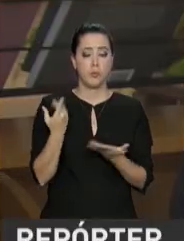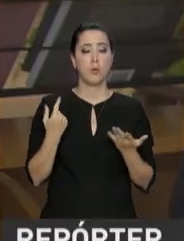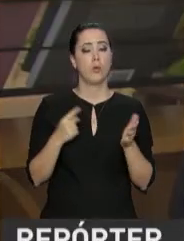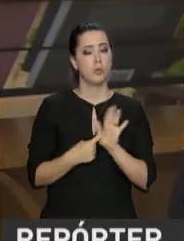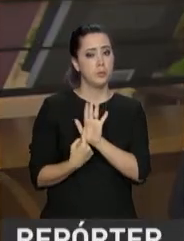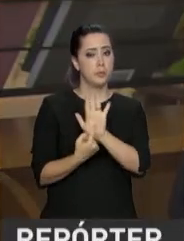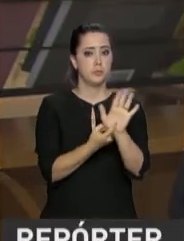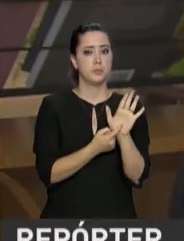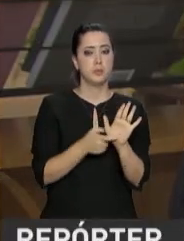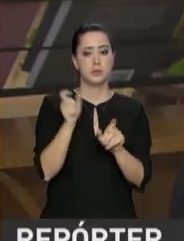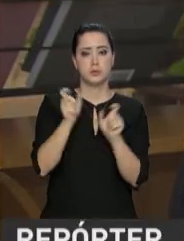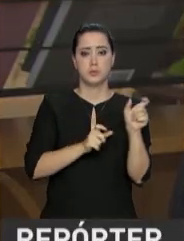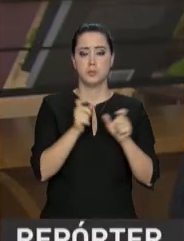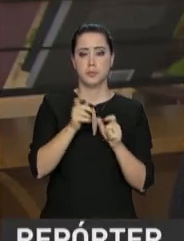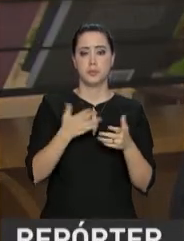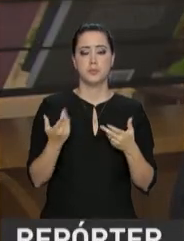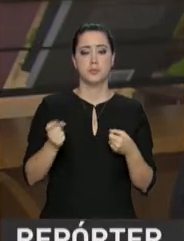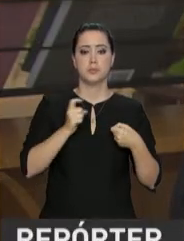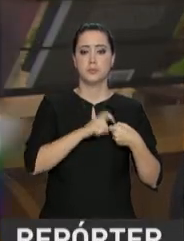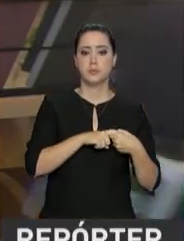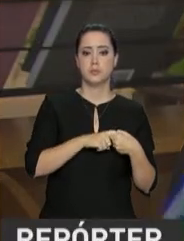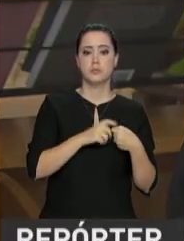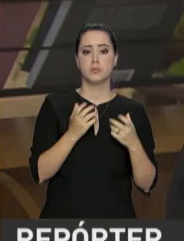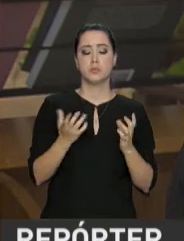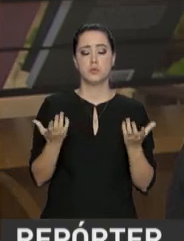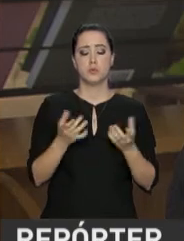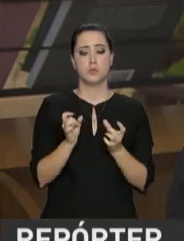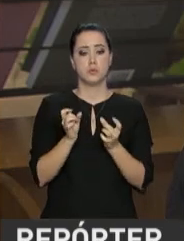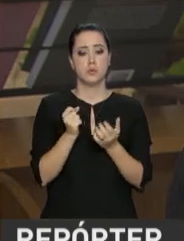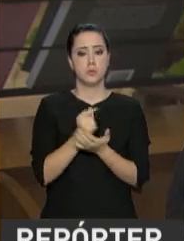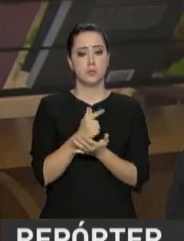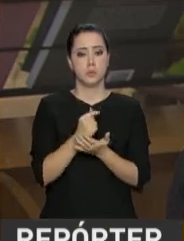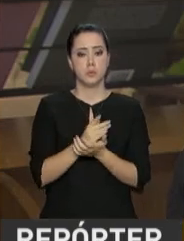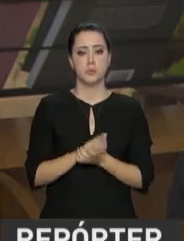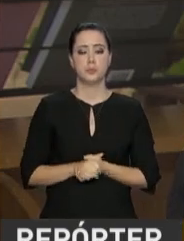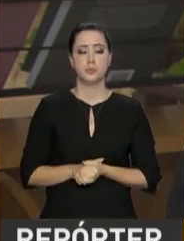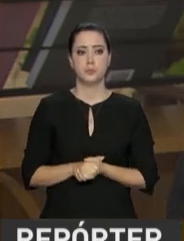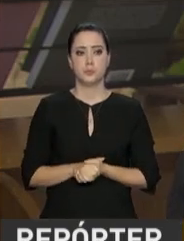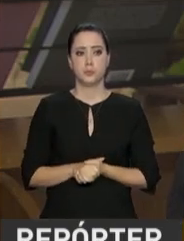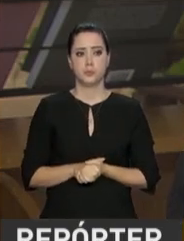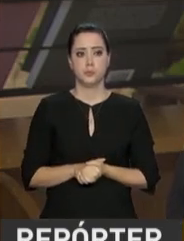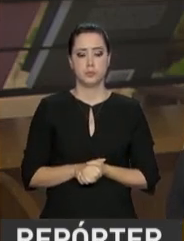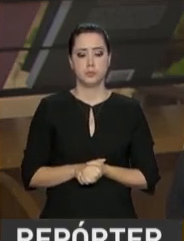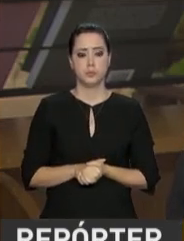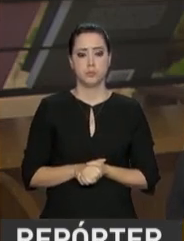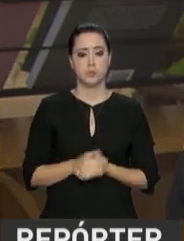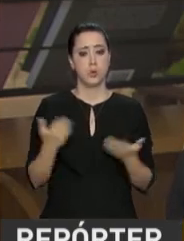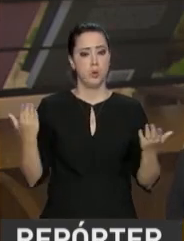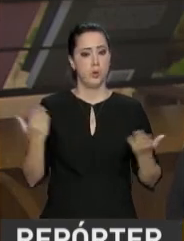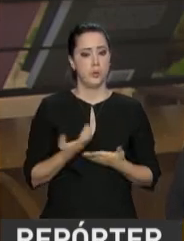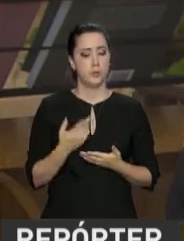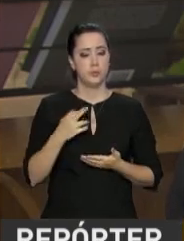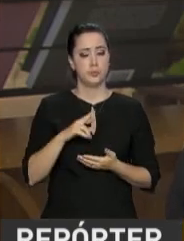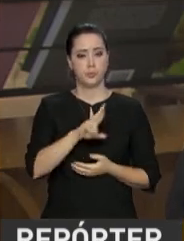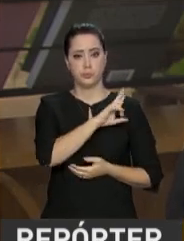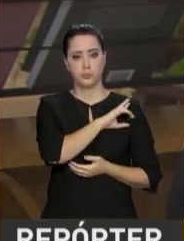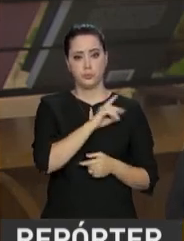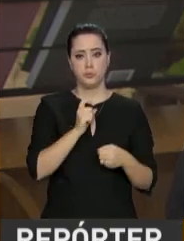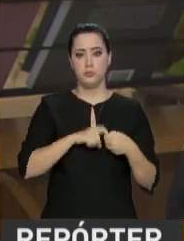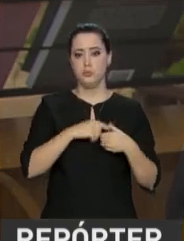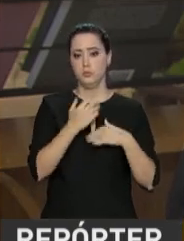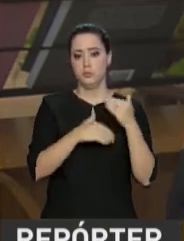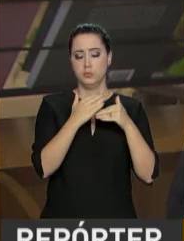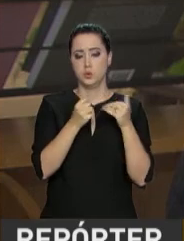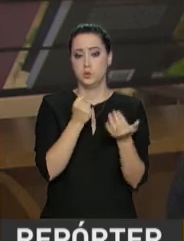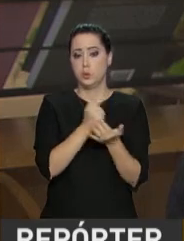acabou levando o consumidor de volta para o mercado o consumo e investimento foram os principais responsáveis pela retomada do do